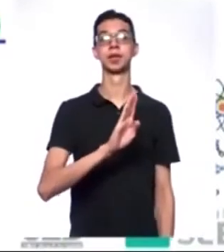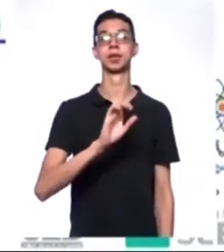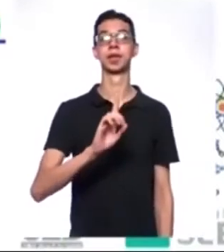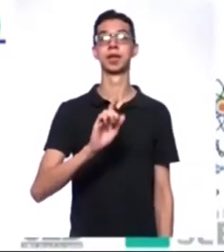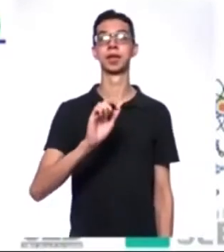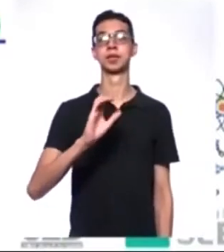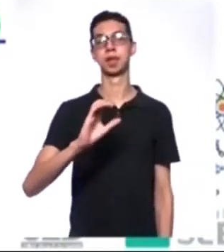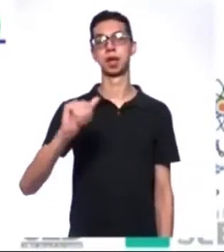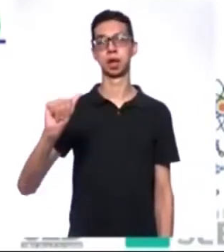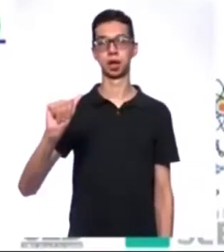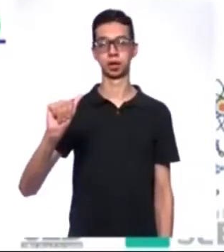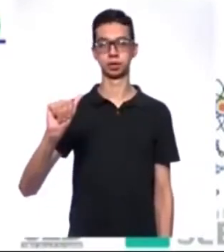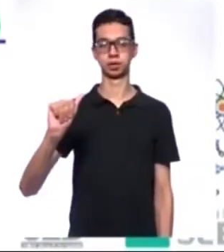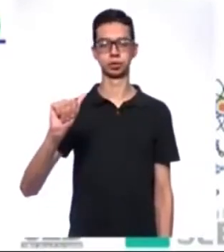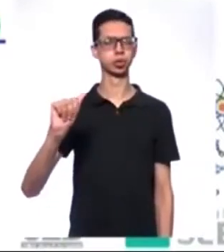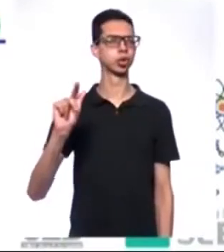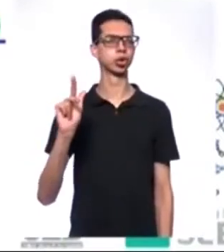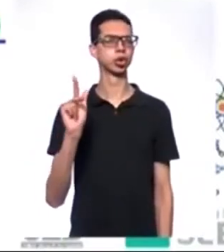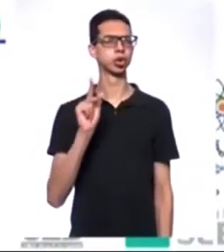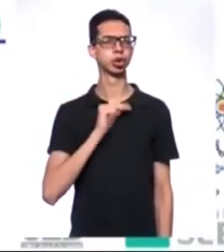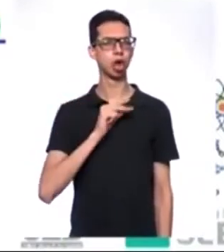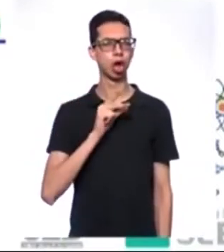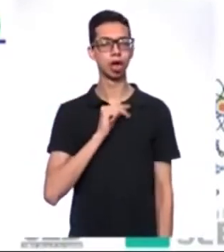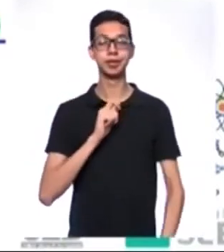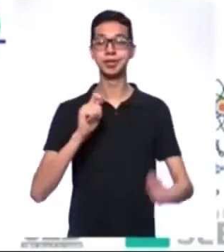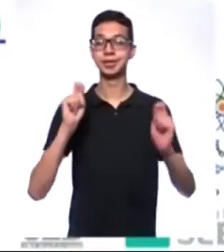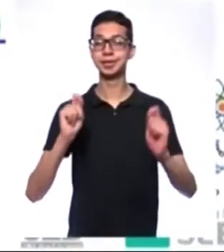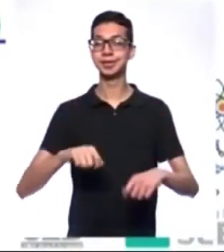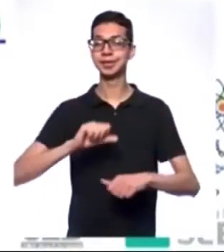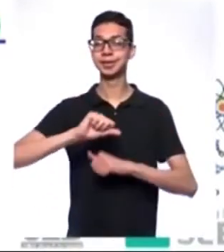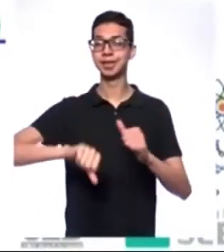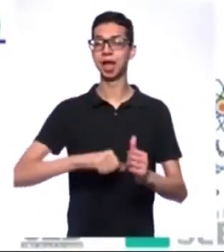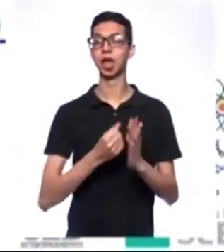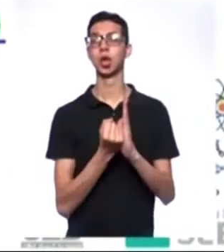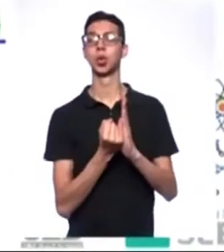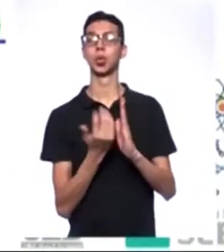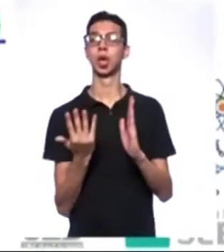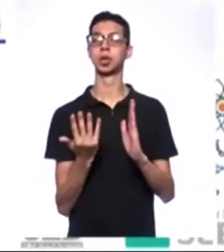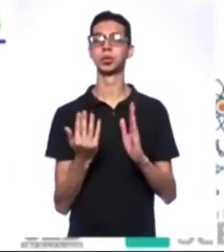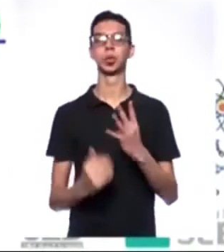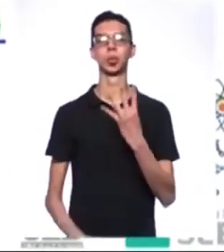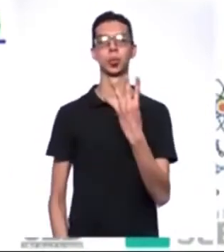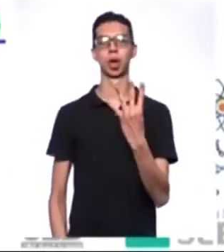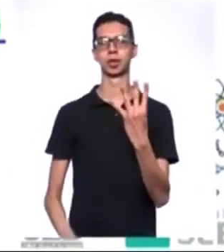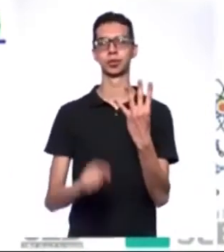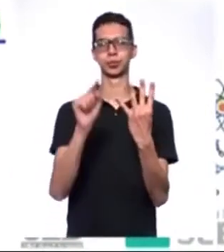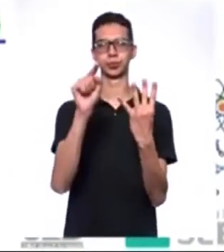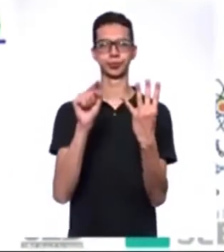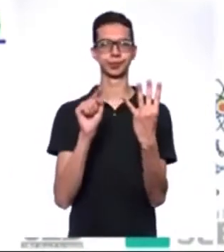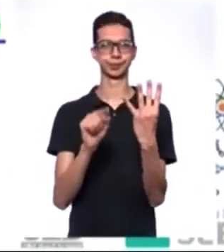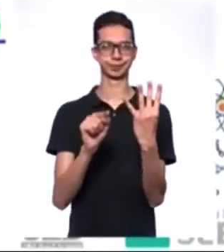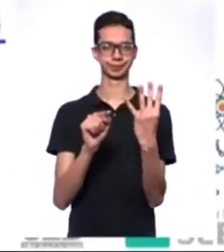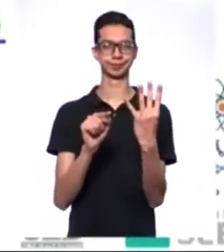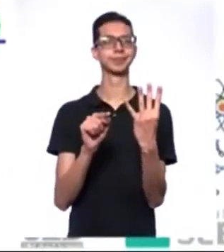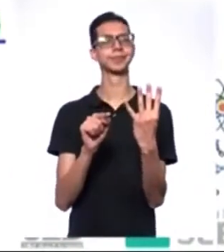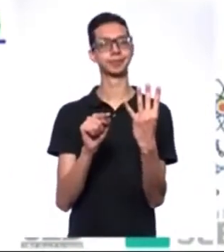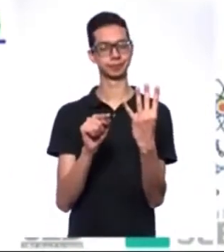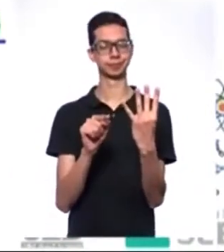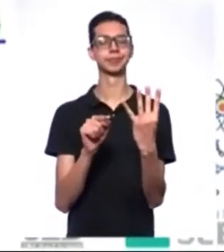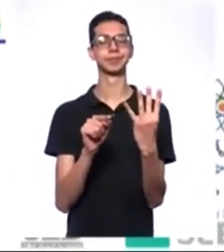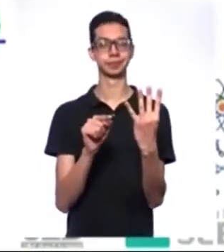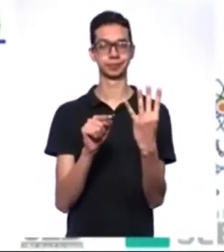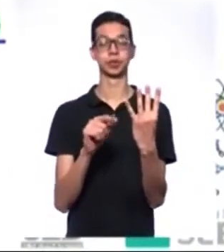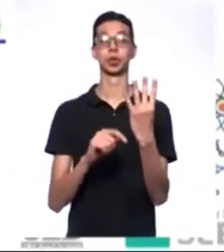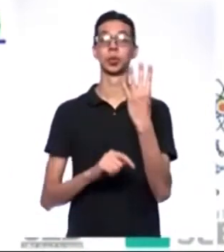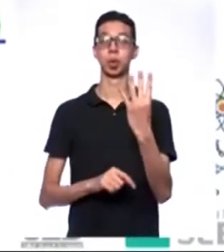beb's a nossa eles podem trocar de lugar de quantas maneiras 4 fatorial maneiras 4